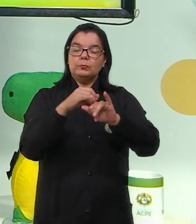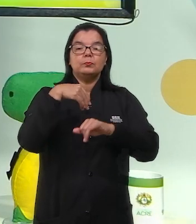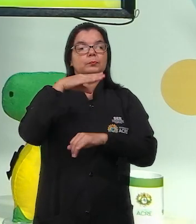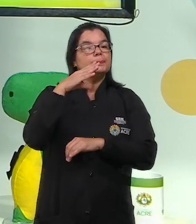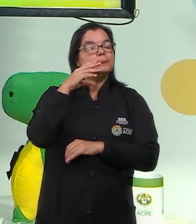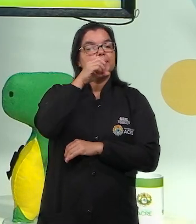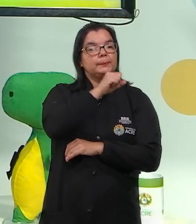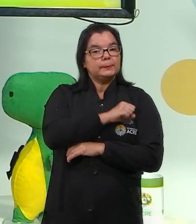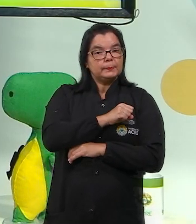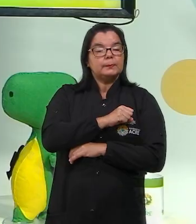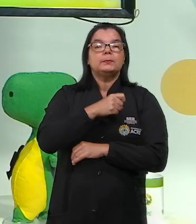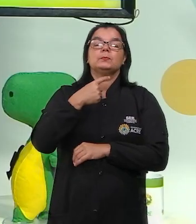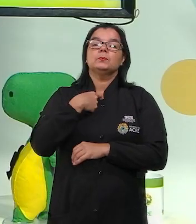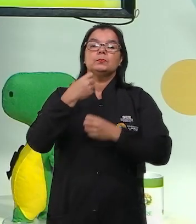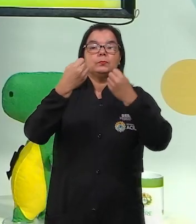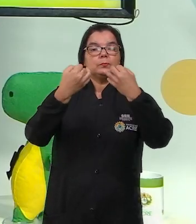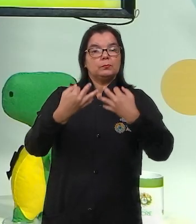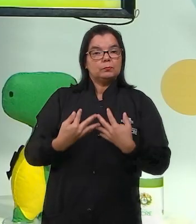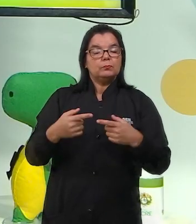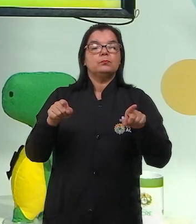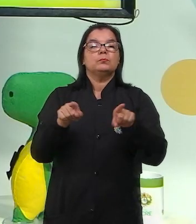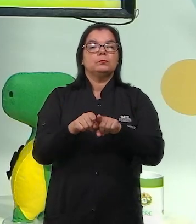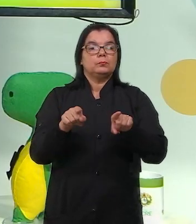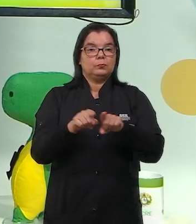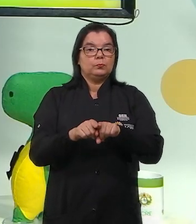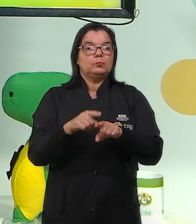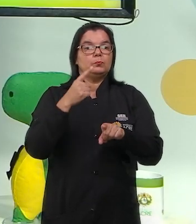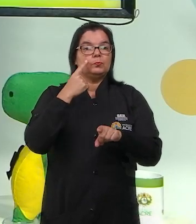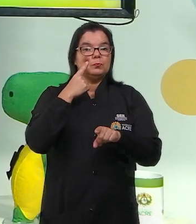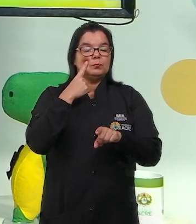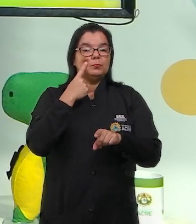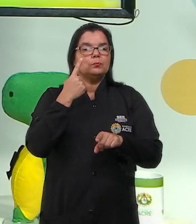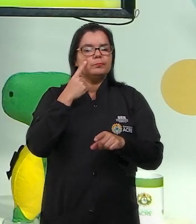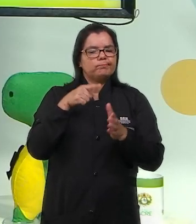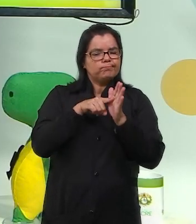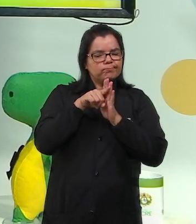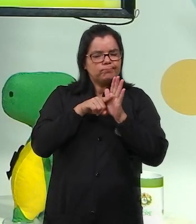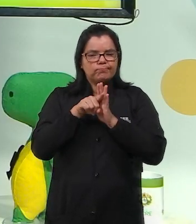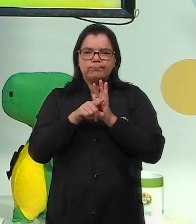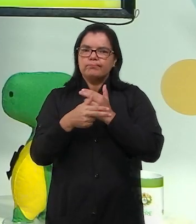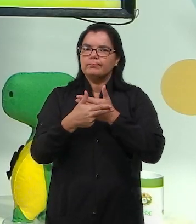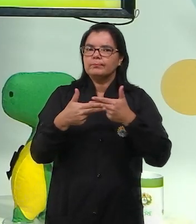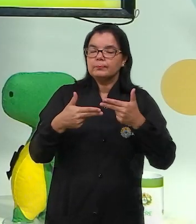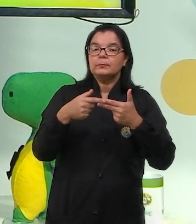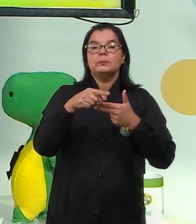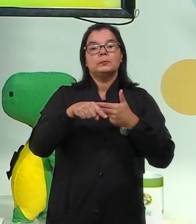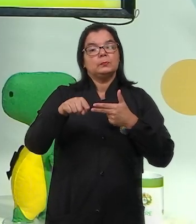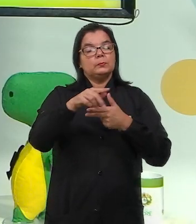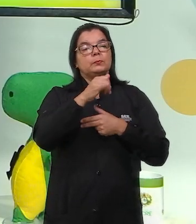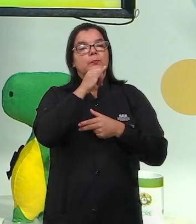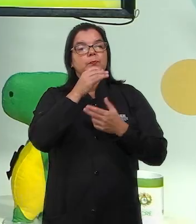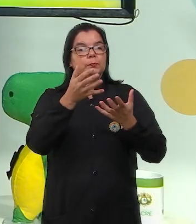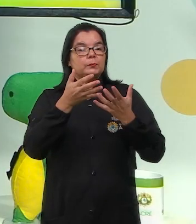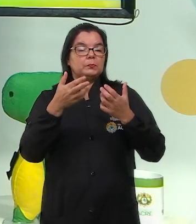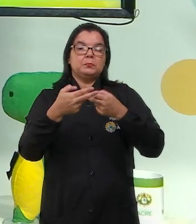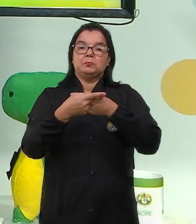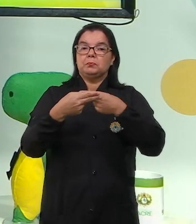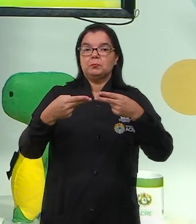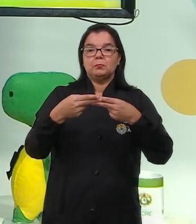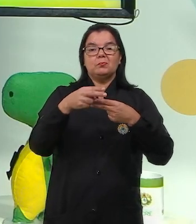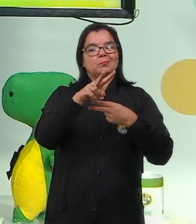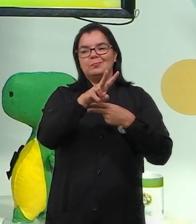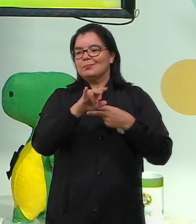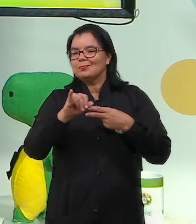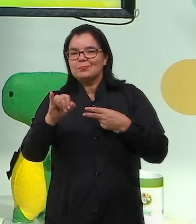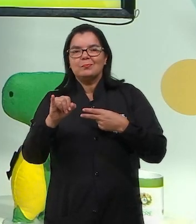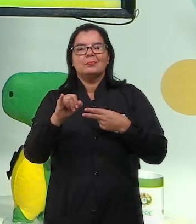rápida, quando nós falamos da forma como nós investigamos algo, Quando você quer, por exemplo, um produto, você não vai